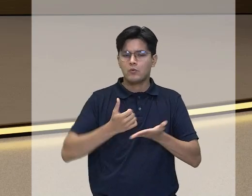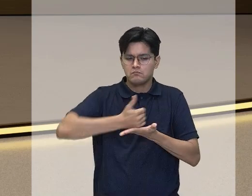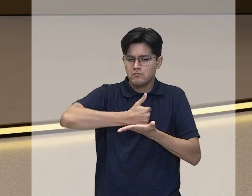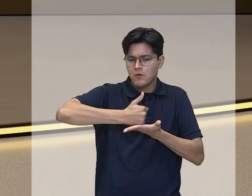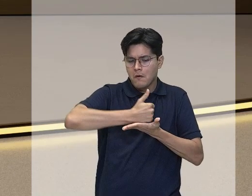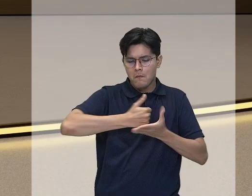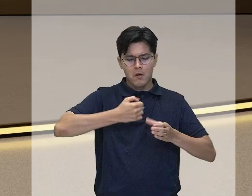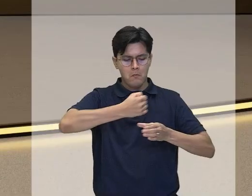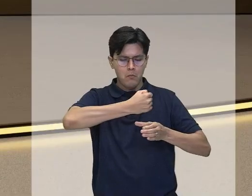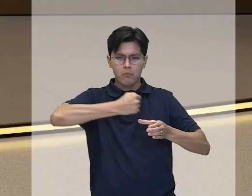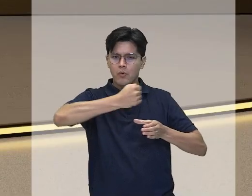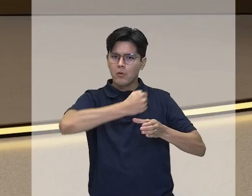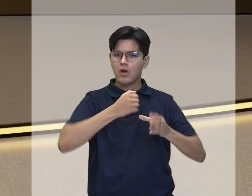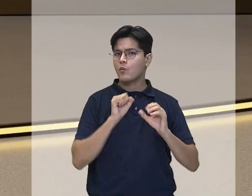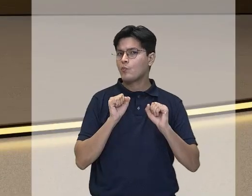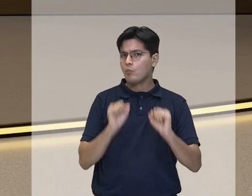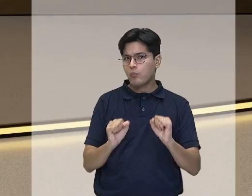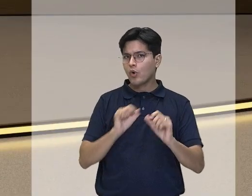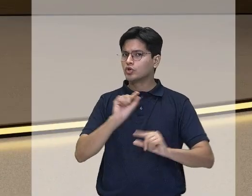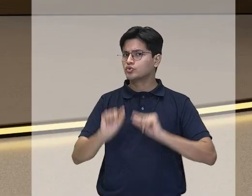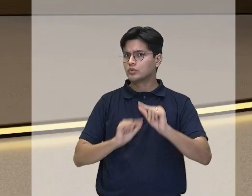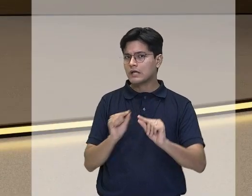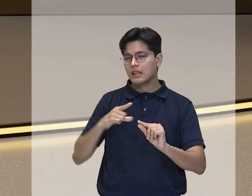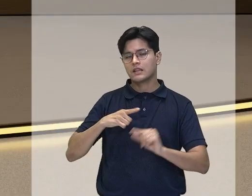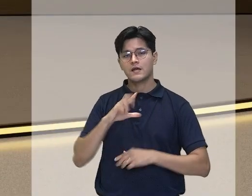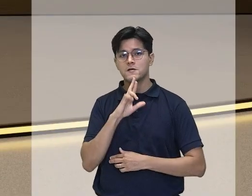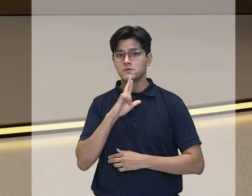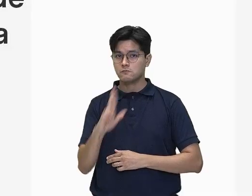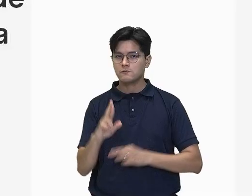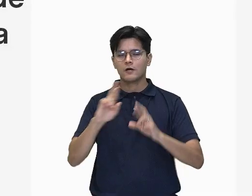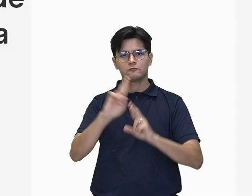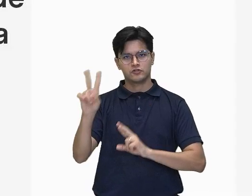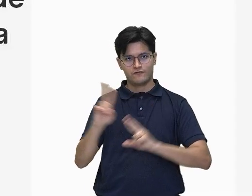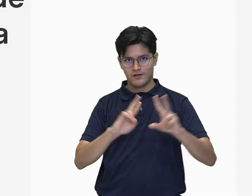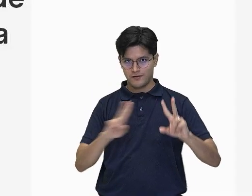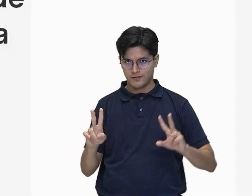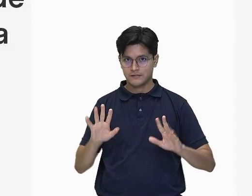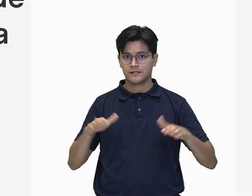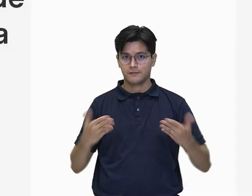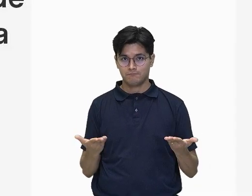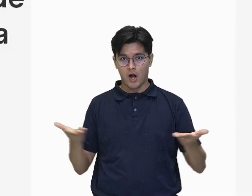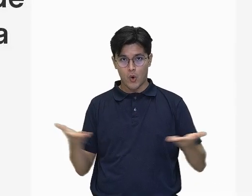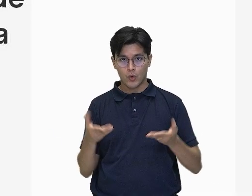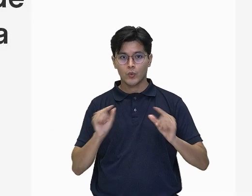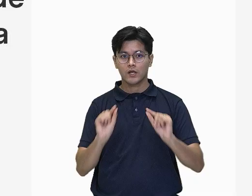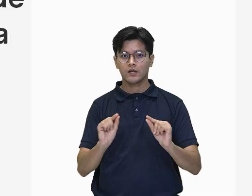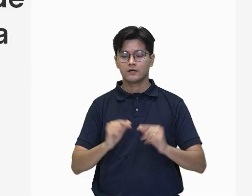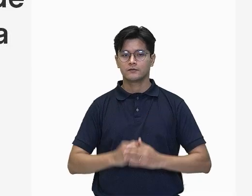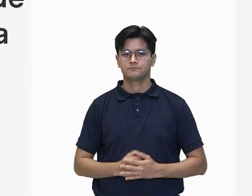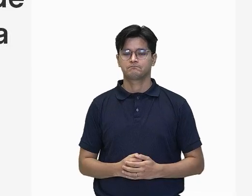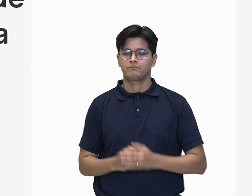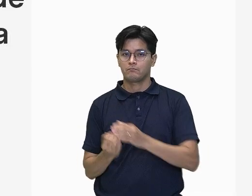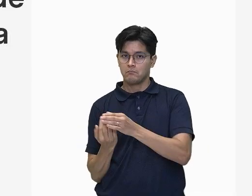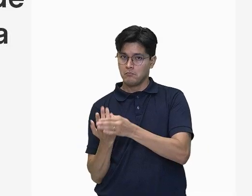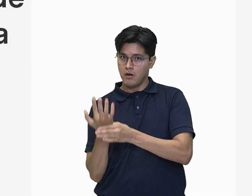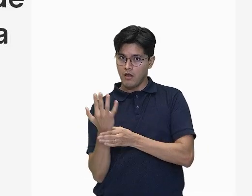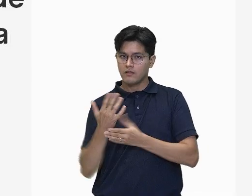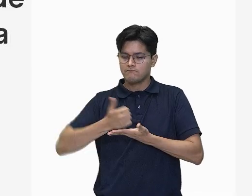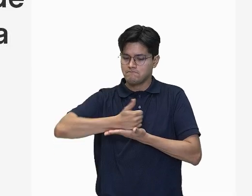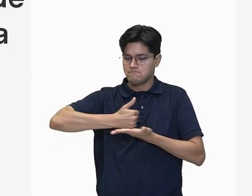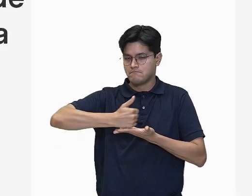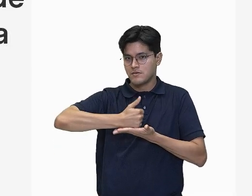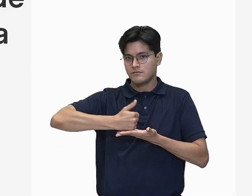tá? Isso mesmo, né? A gente vai observar também a definição de planta medicinal. Então, o que é uma planta medicinal? Ela é a fonte,